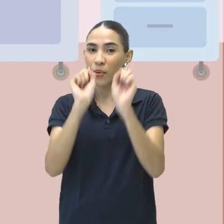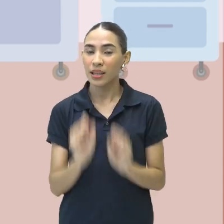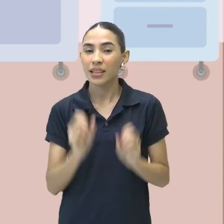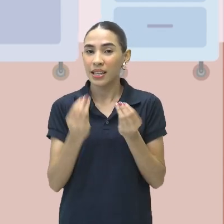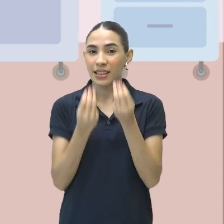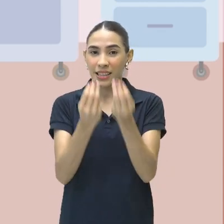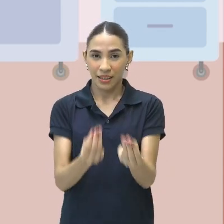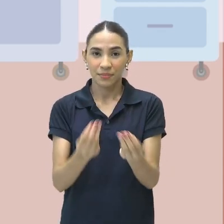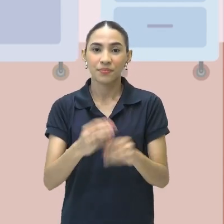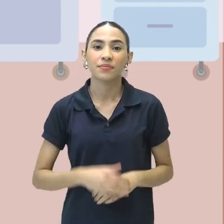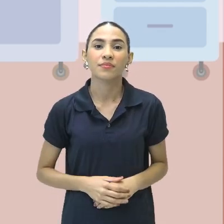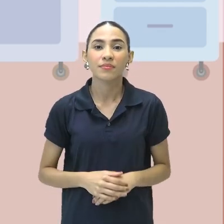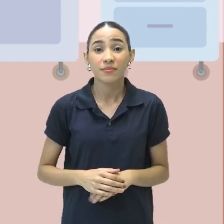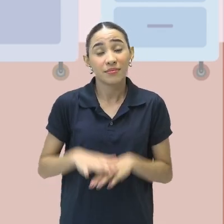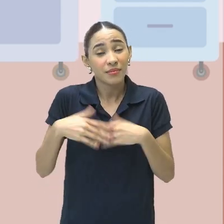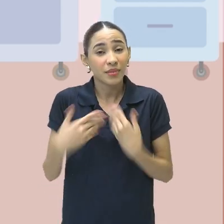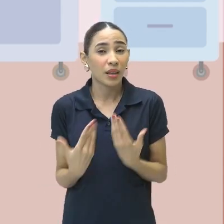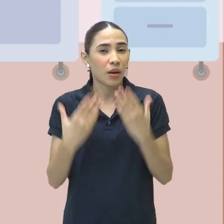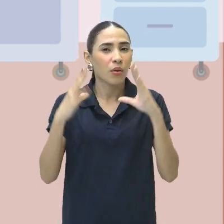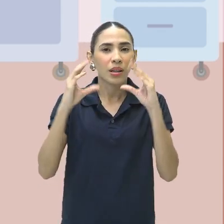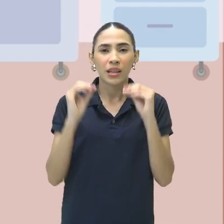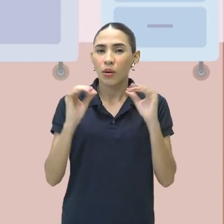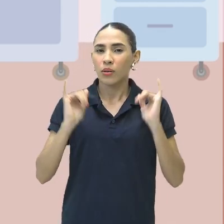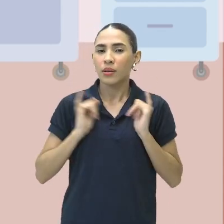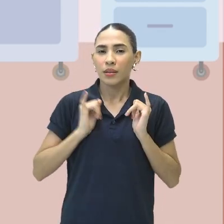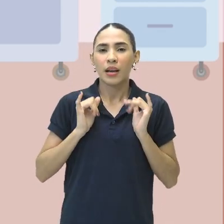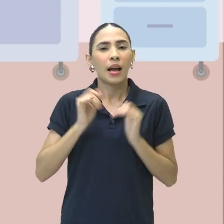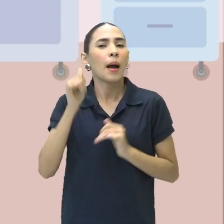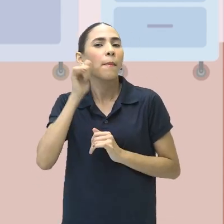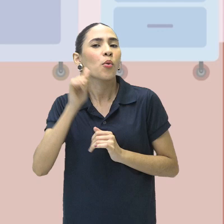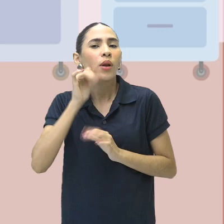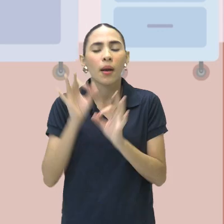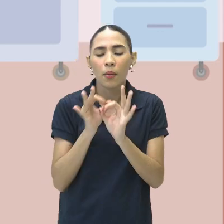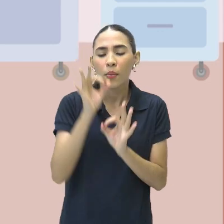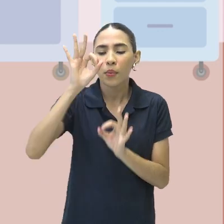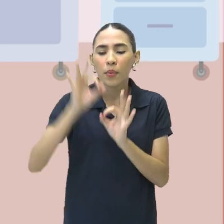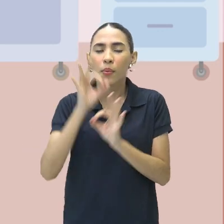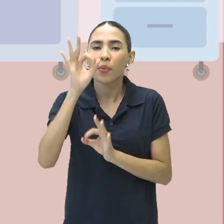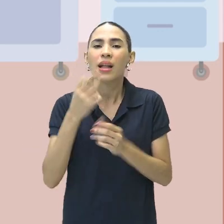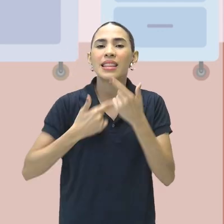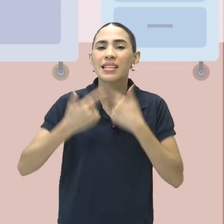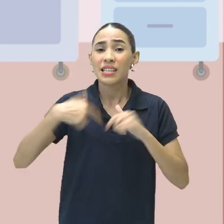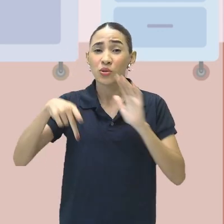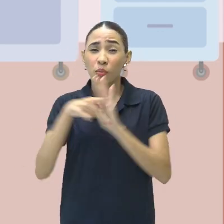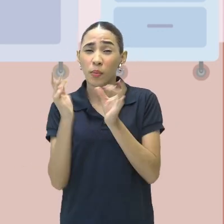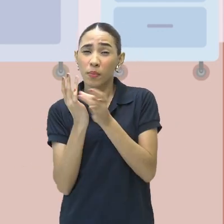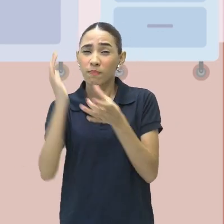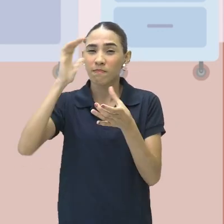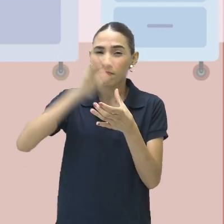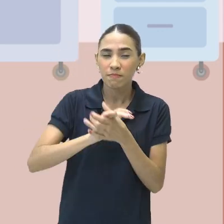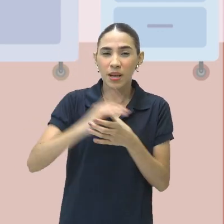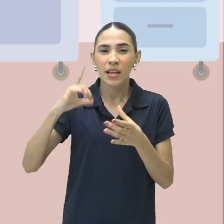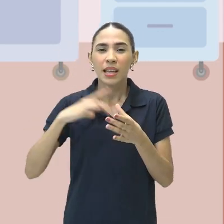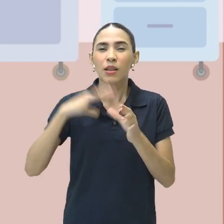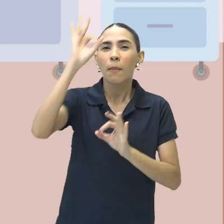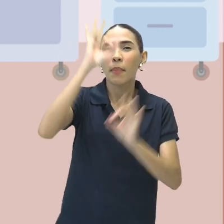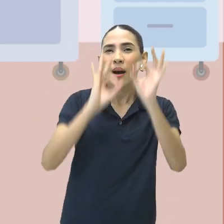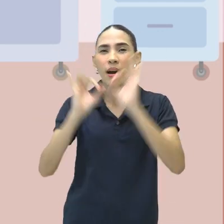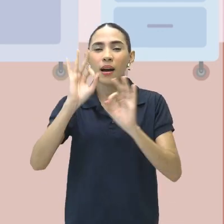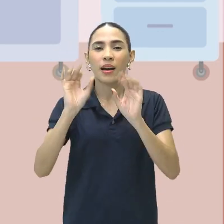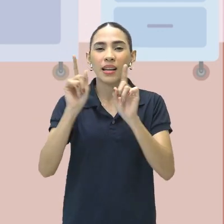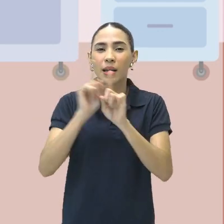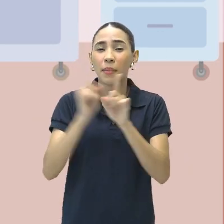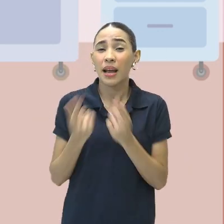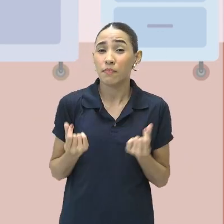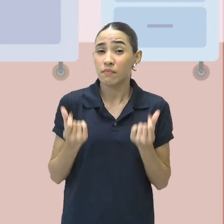dar. Sem descanso, tecia a mulher os caprichos do marido, enchendo o palácio de luxos, os cofres de